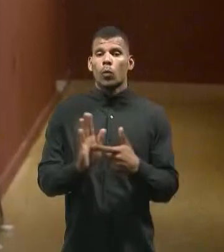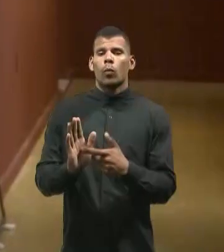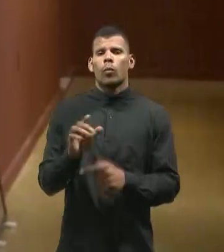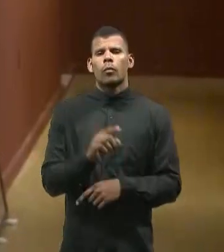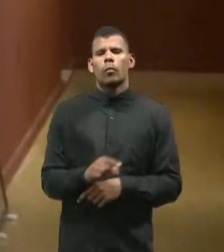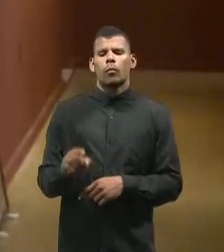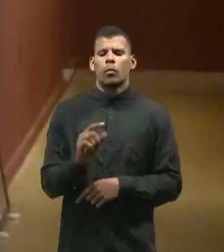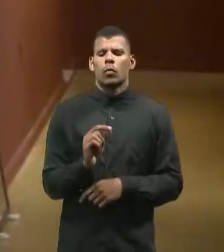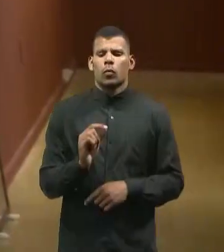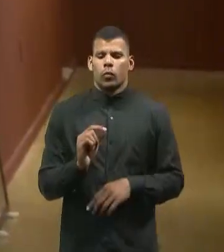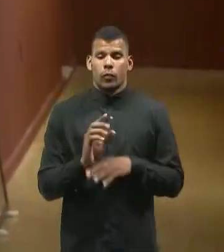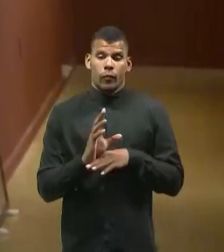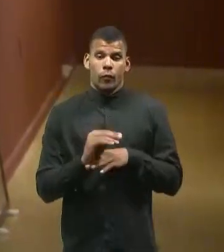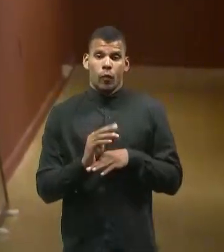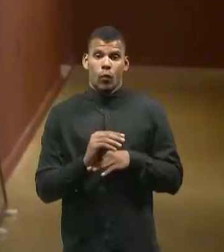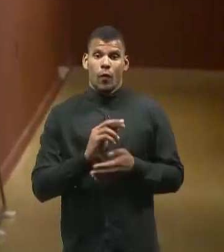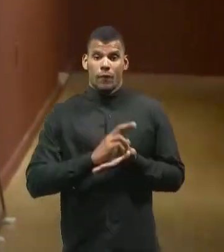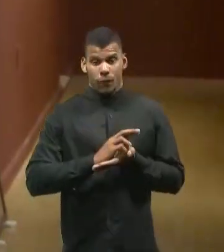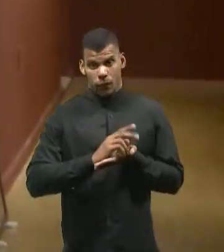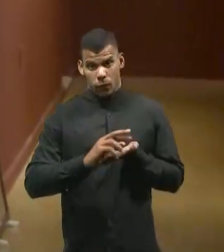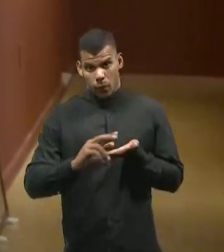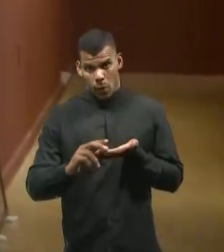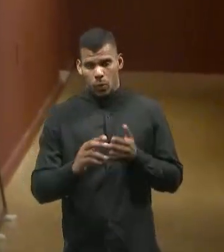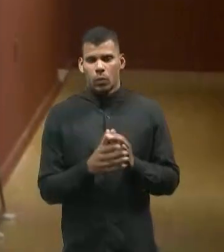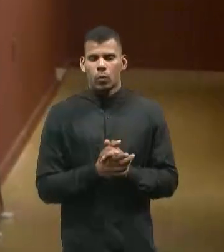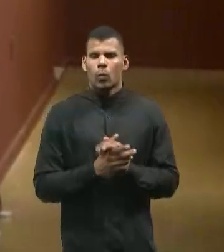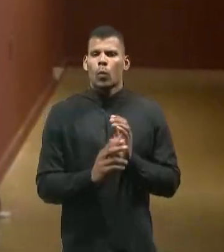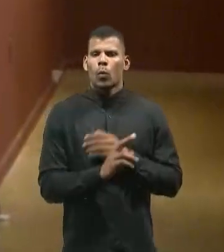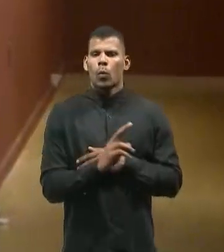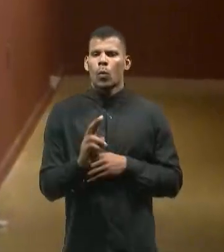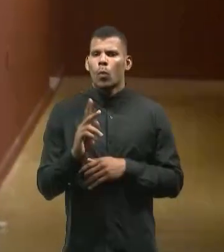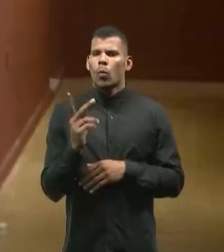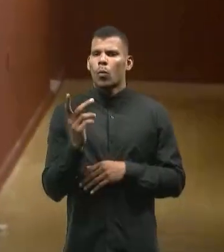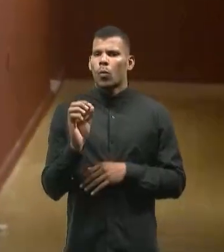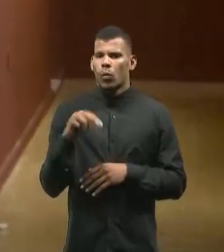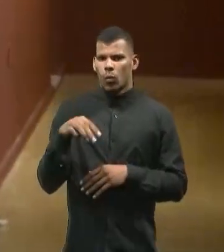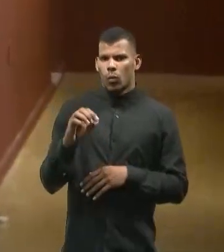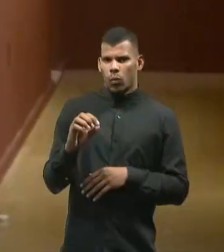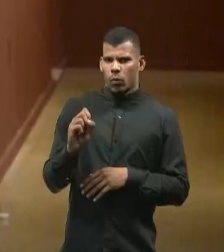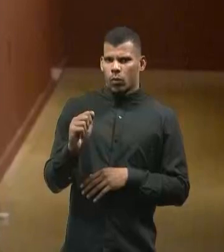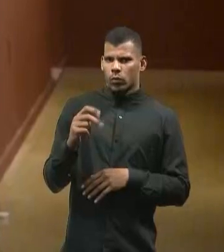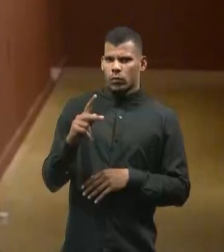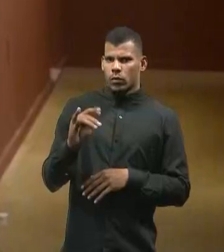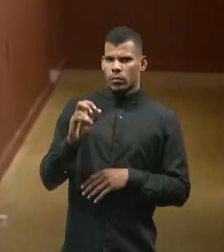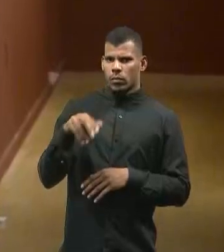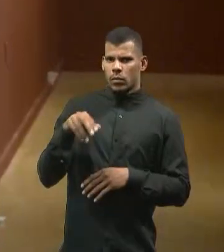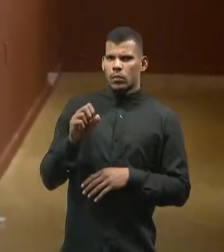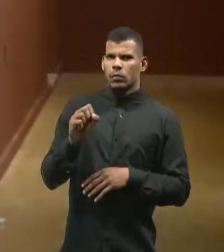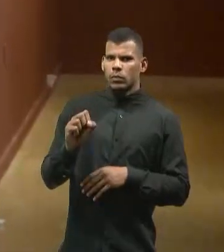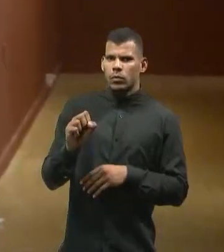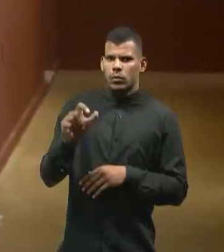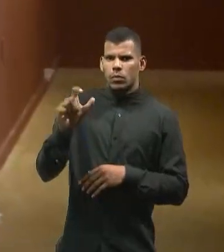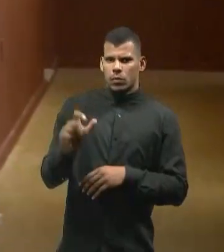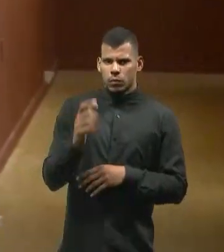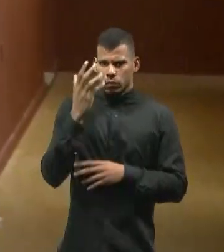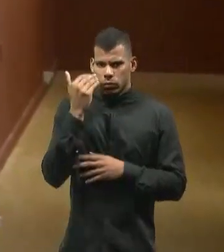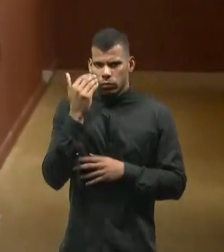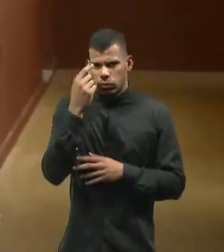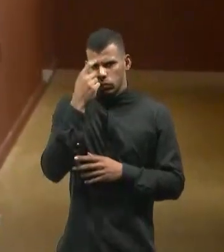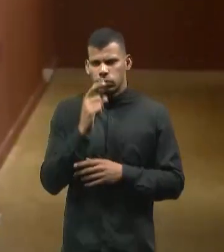de fotografias. Ela se chama Homo Sapiens, o homem que sabe e o que não sabe.